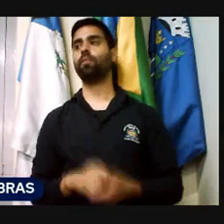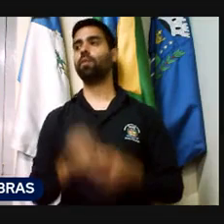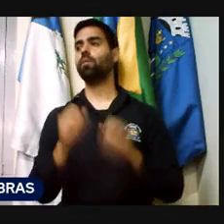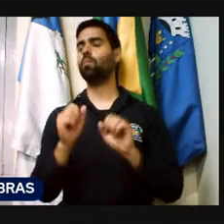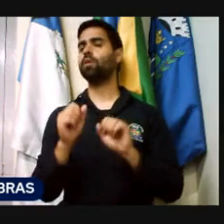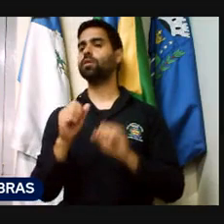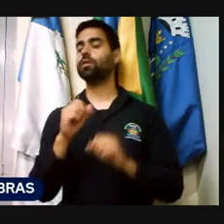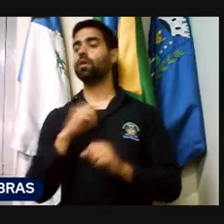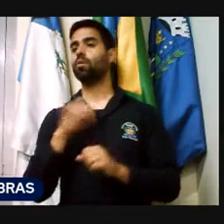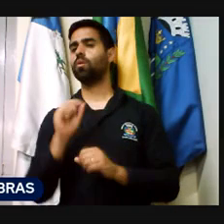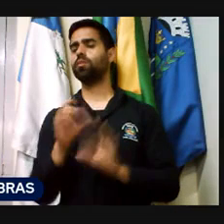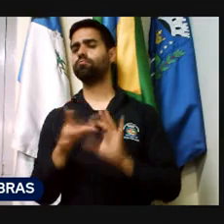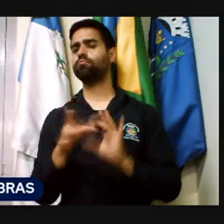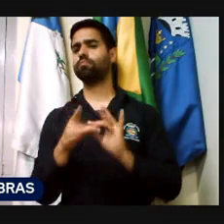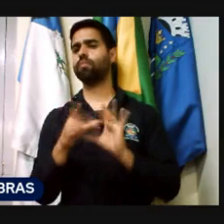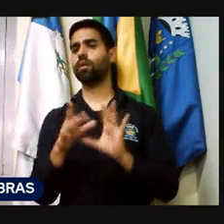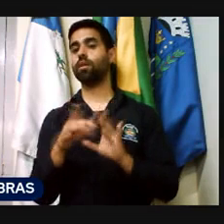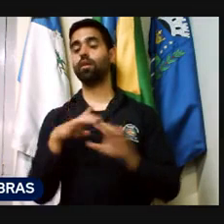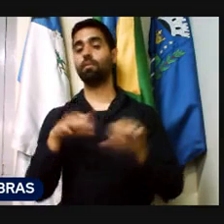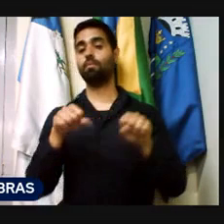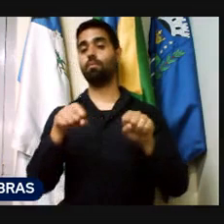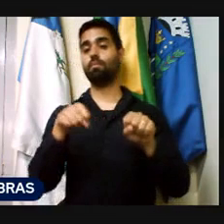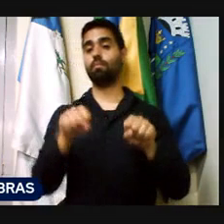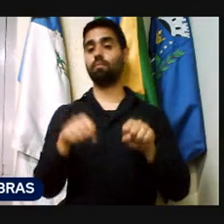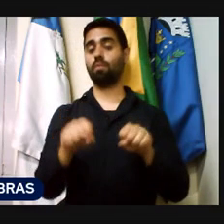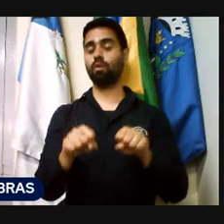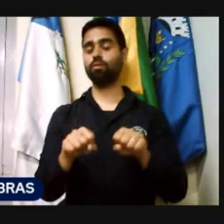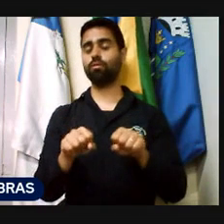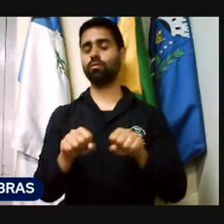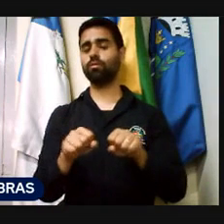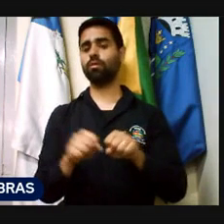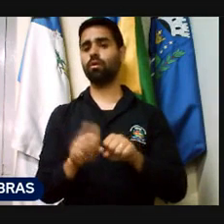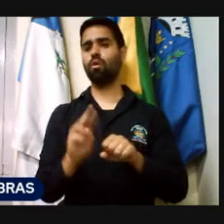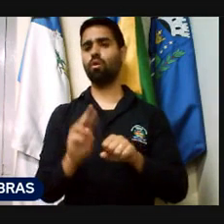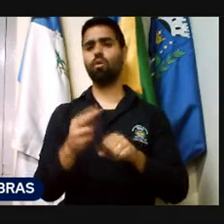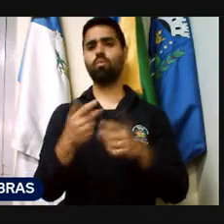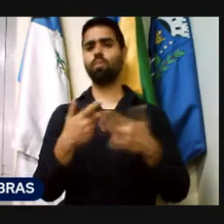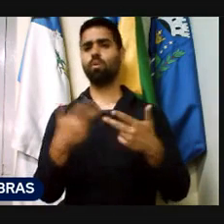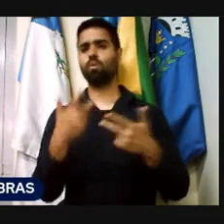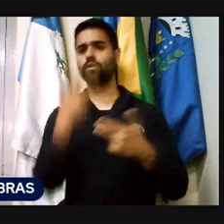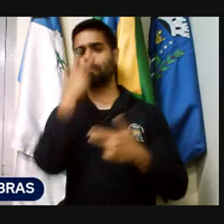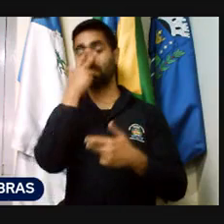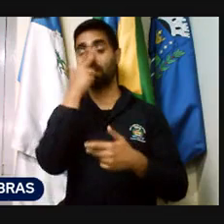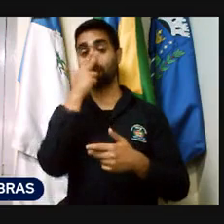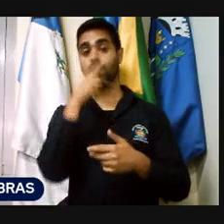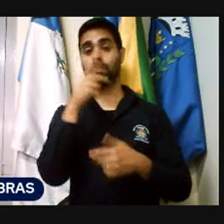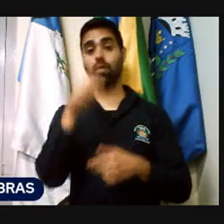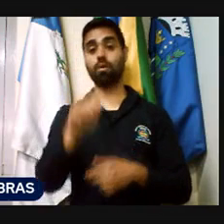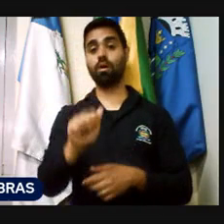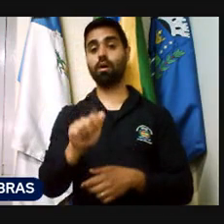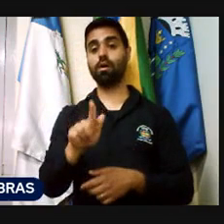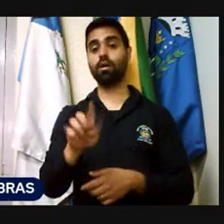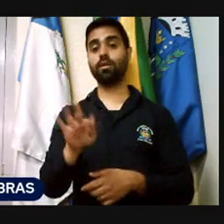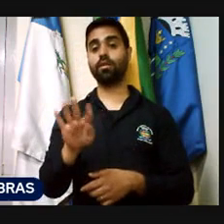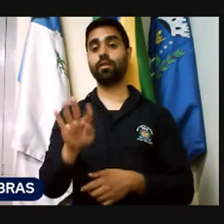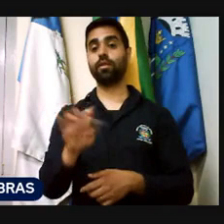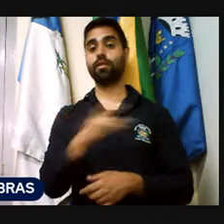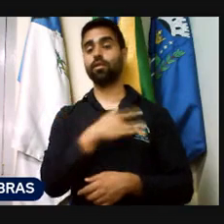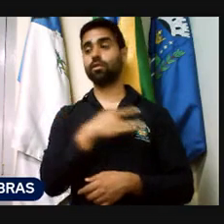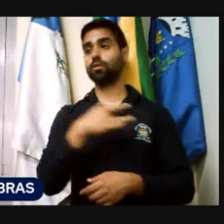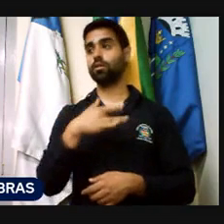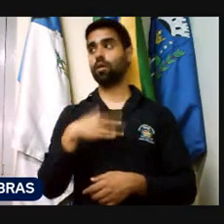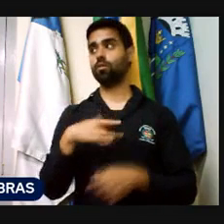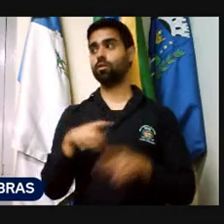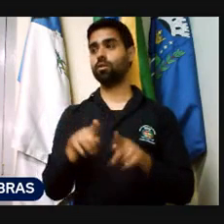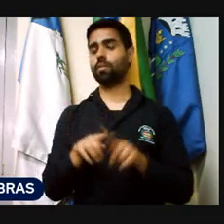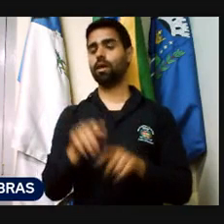seja disponibilizada motocicleta, mobilete ou bicicleta motorizada para os agentes comunitários de saúde e